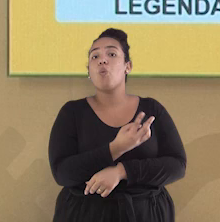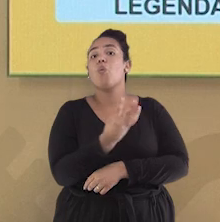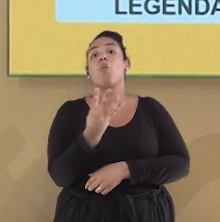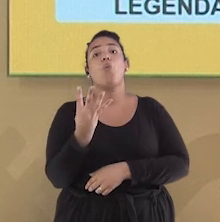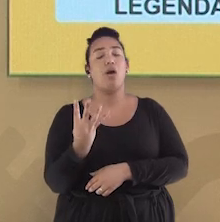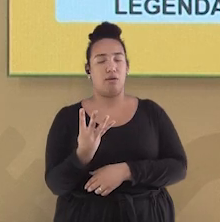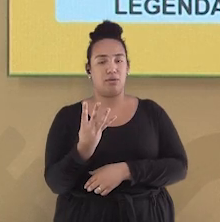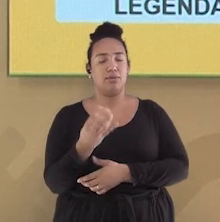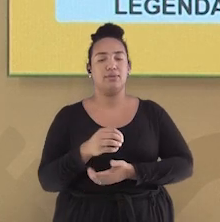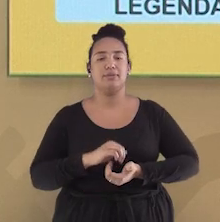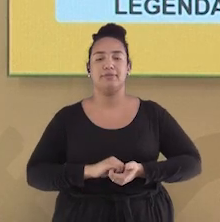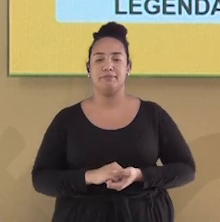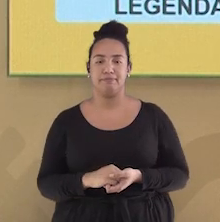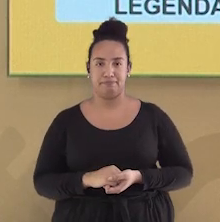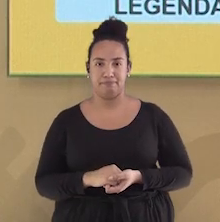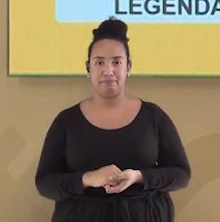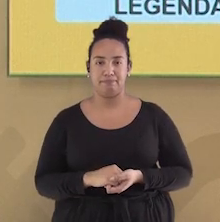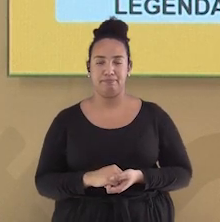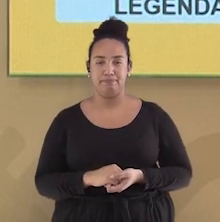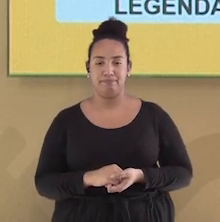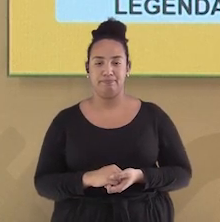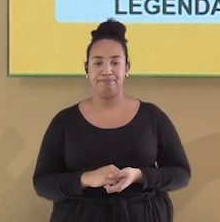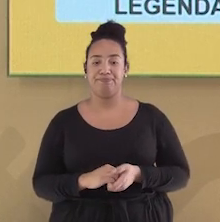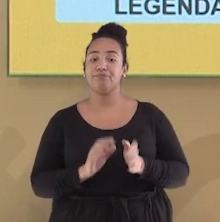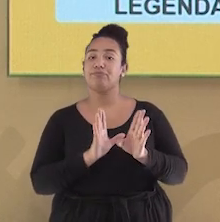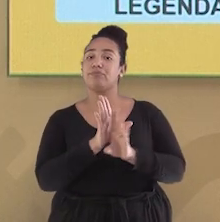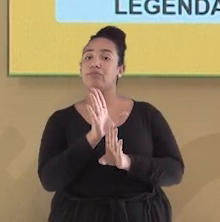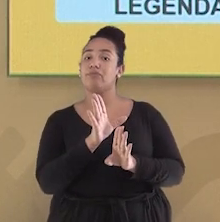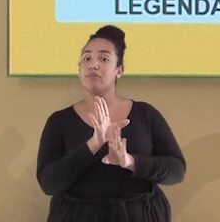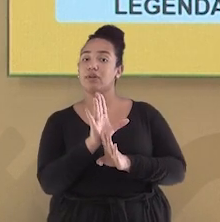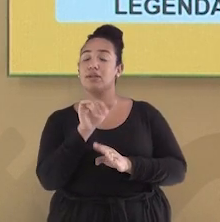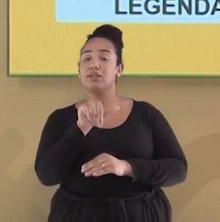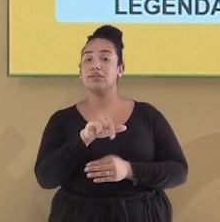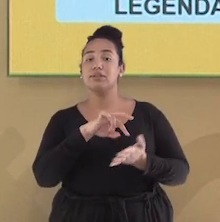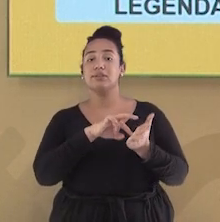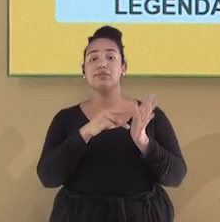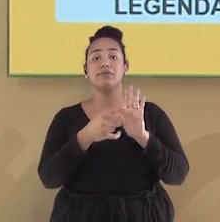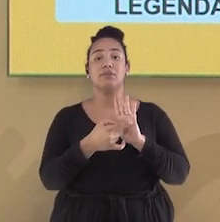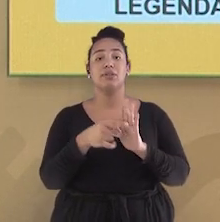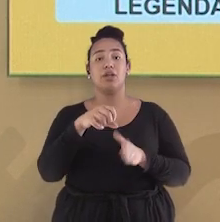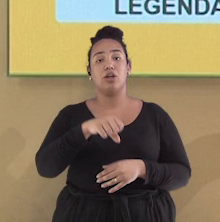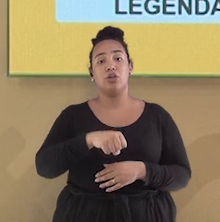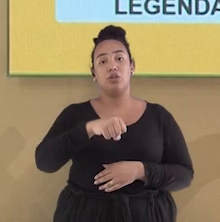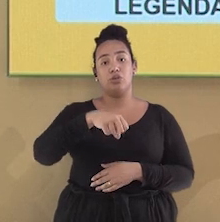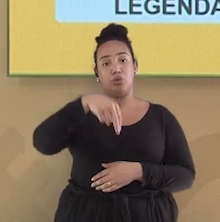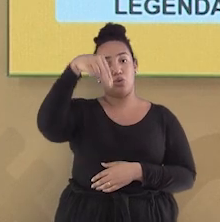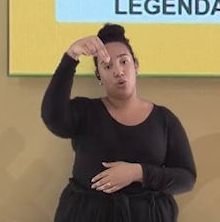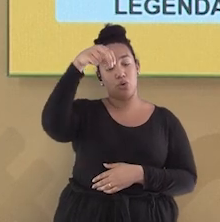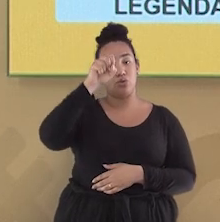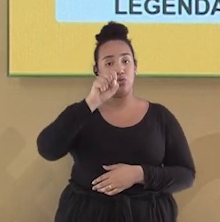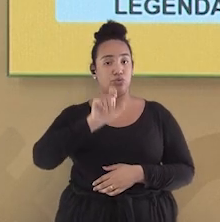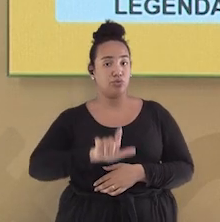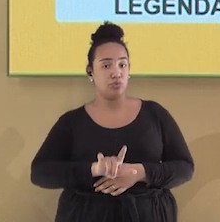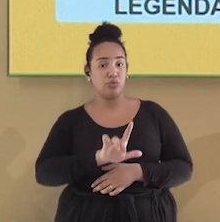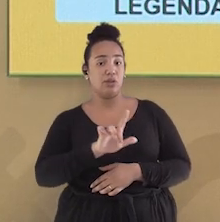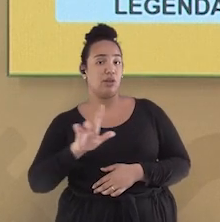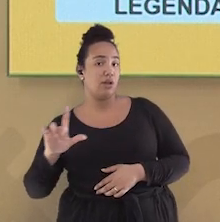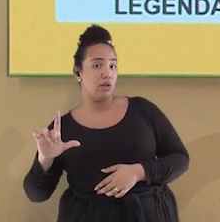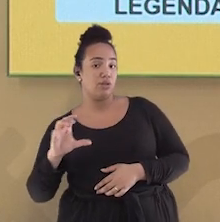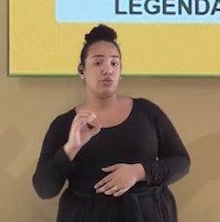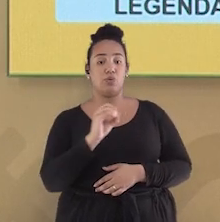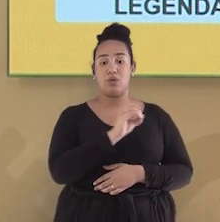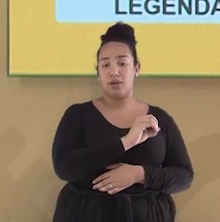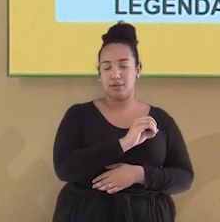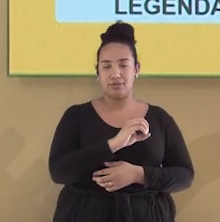foi reduzida para se desenhar aquele mapa. A orientação representa a posição da